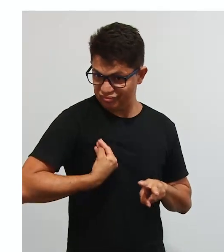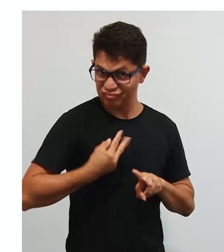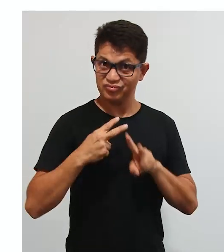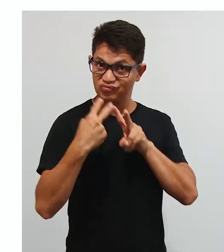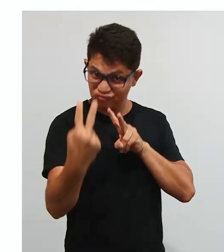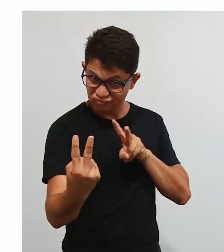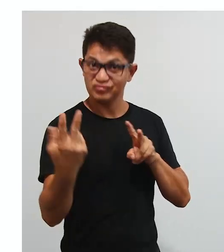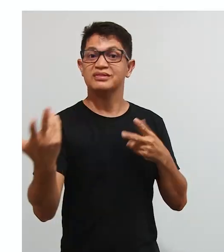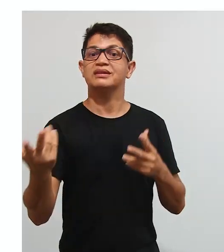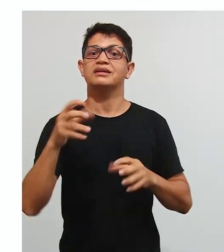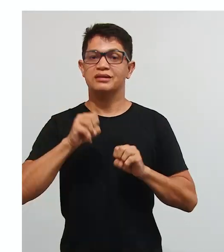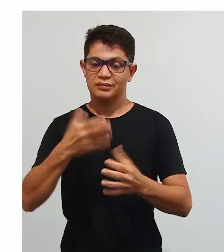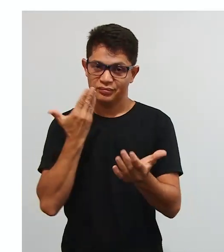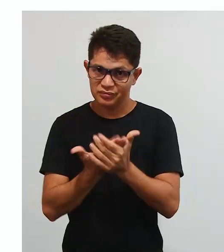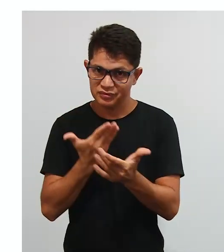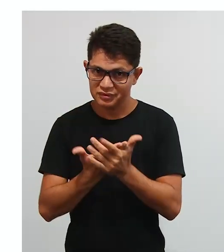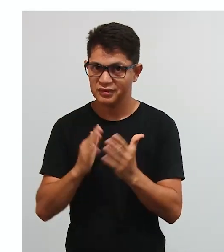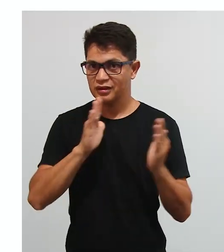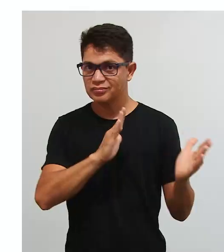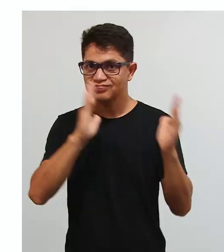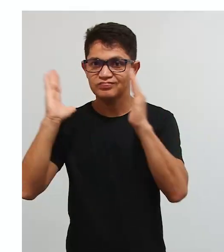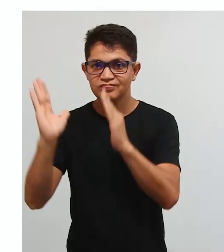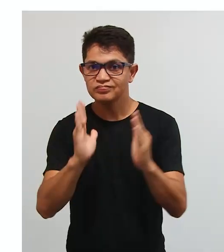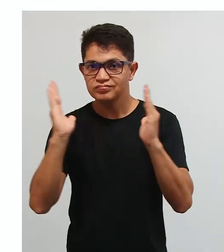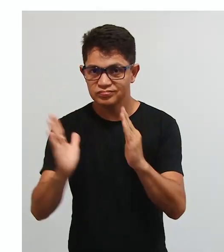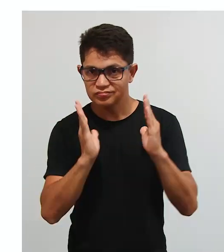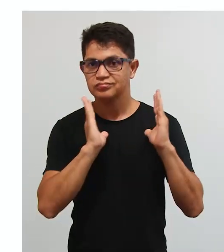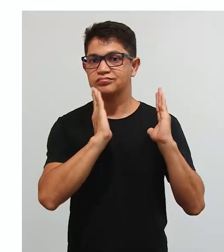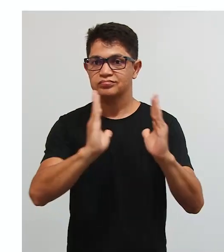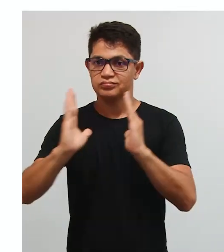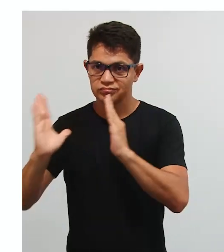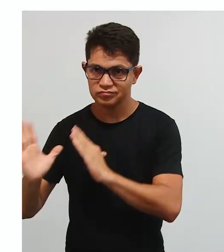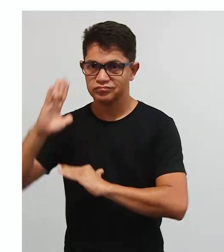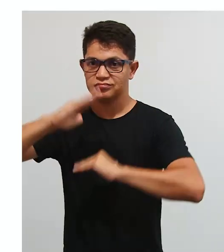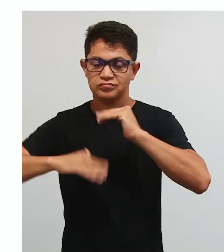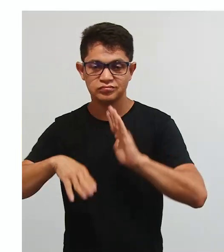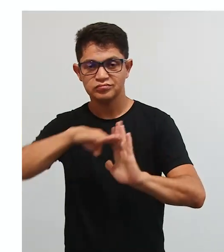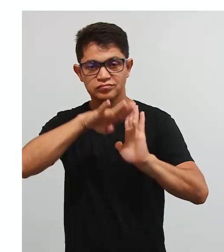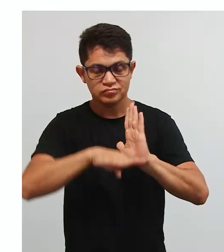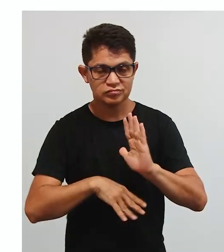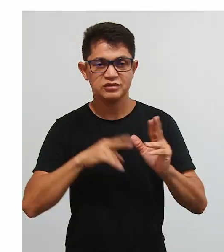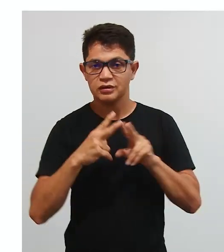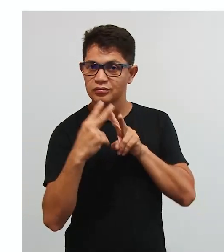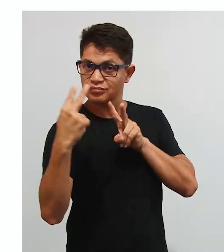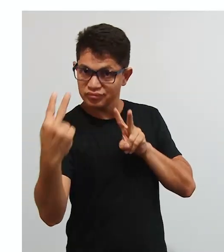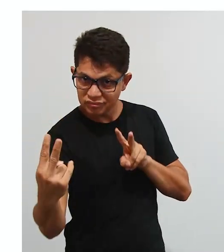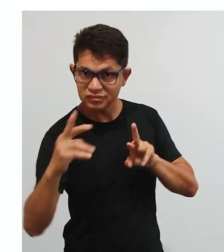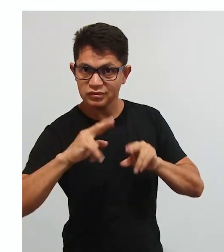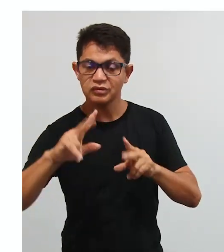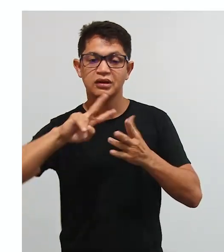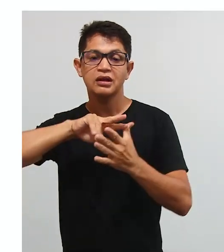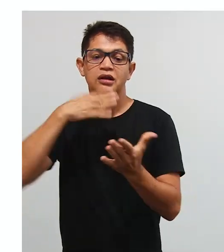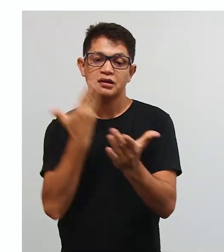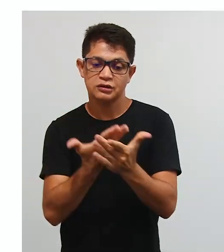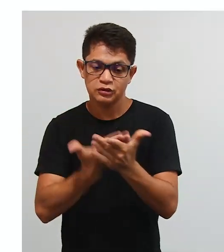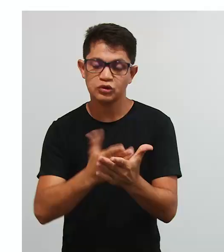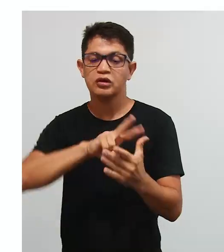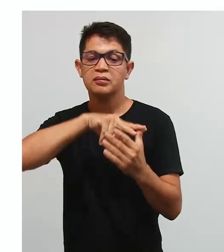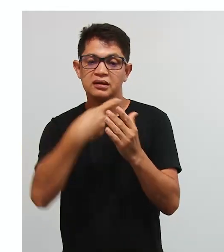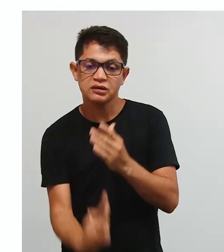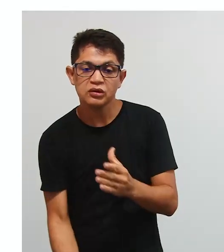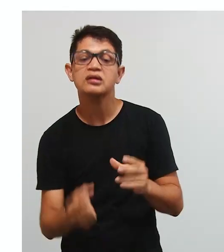estamos aqui agora estudando, né, uma modalidade de ensino, que é o ensino à distância, e a educação bilíngue